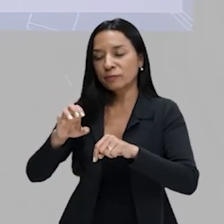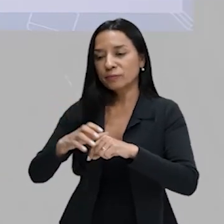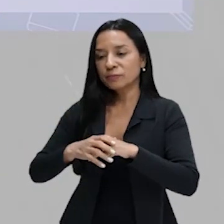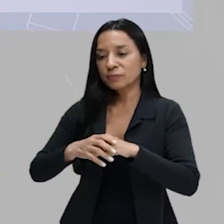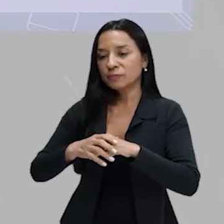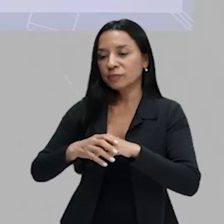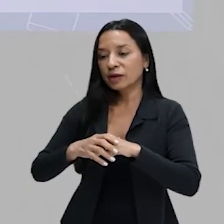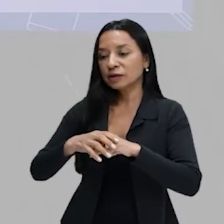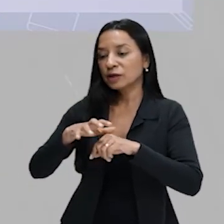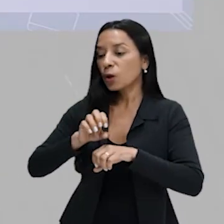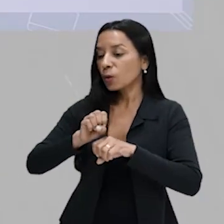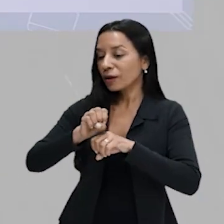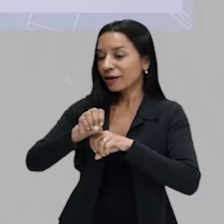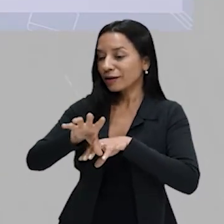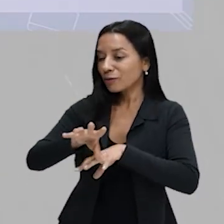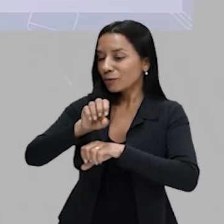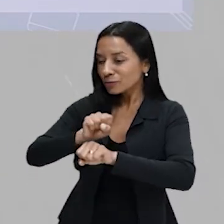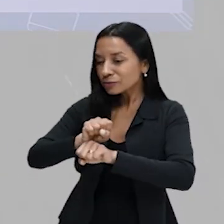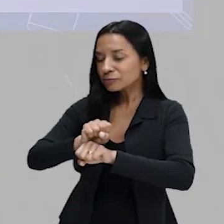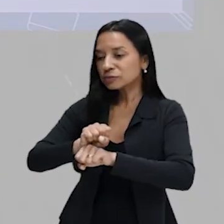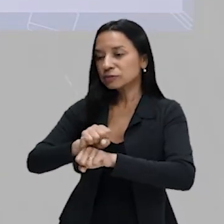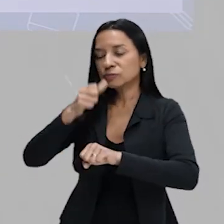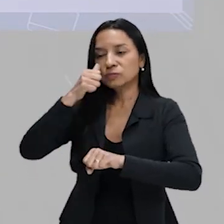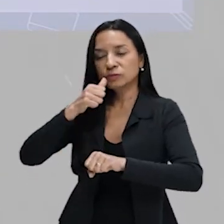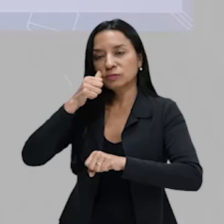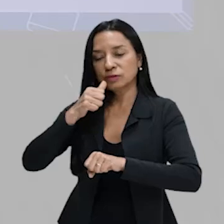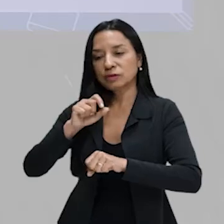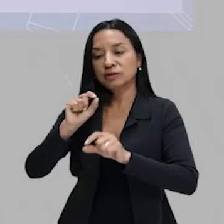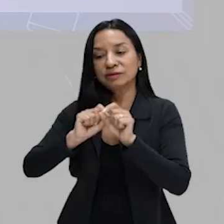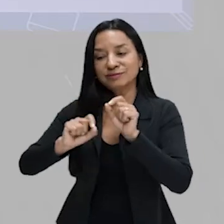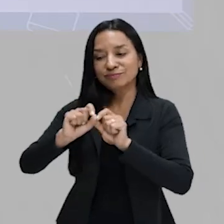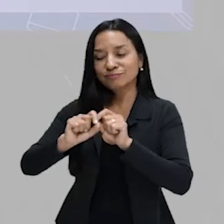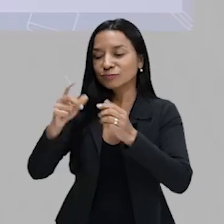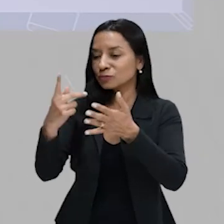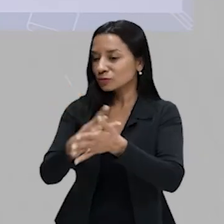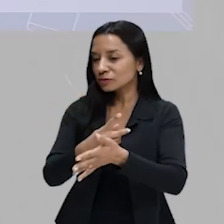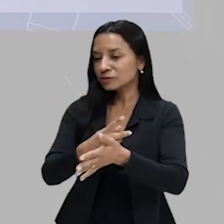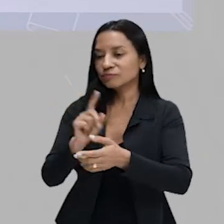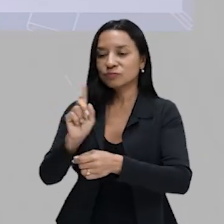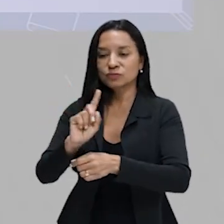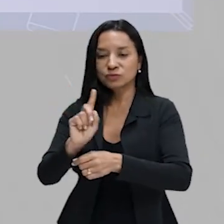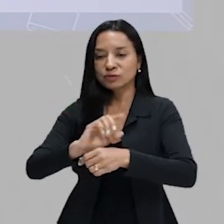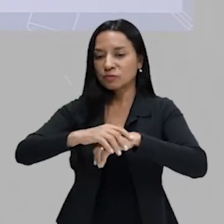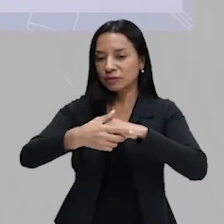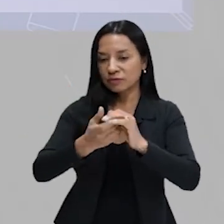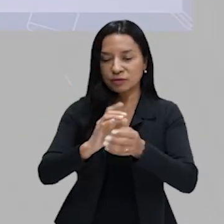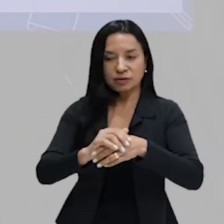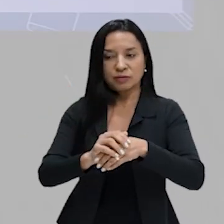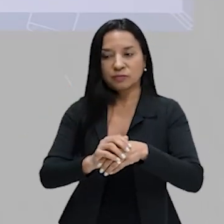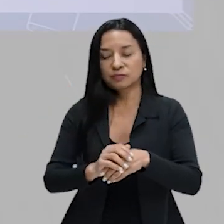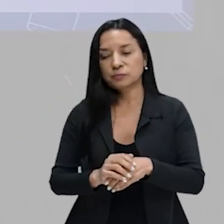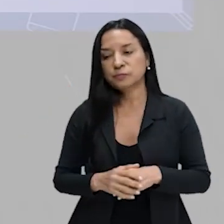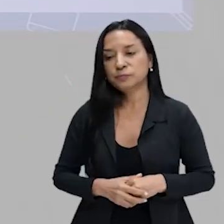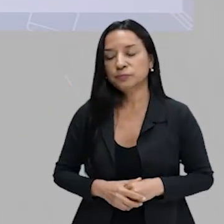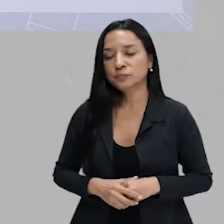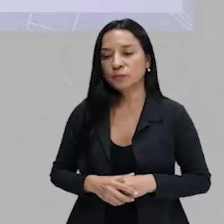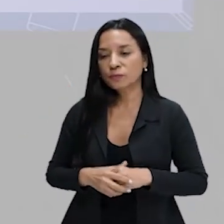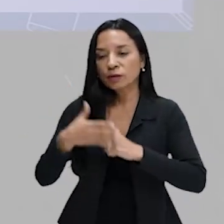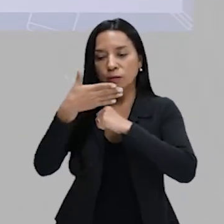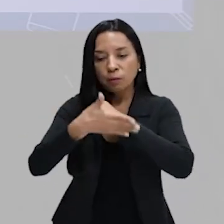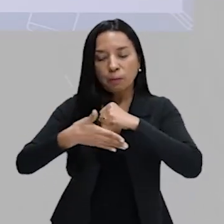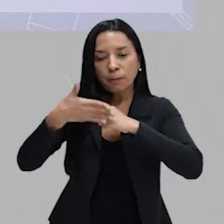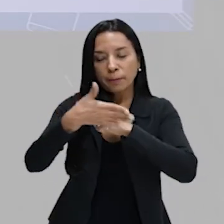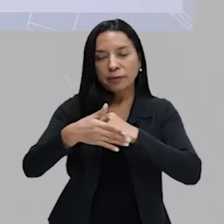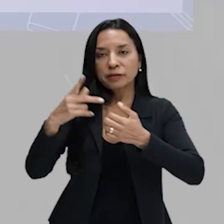acabavam contaminando essas mulheres. Mas esse foi o fato, é que eles não lavavam as mãos, tá? E com base nesses